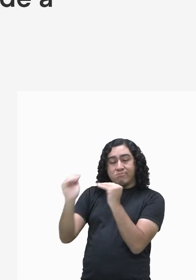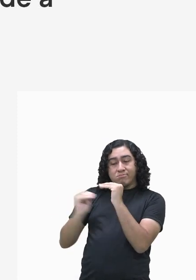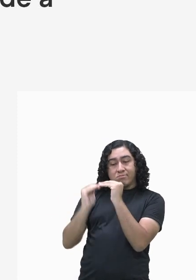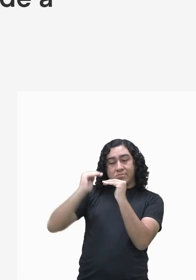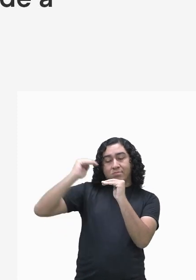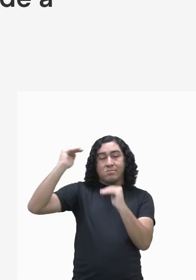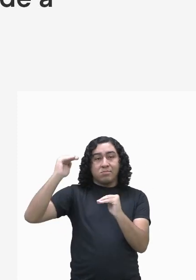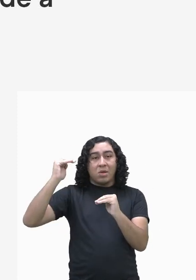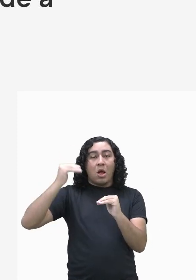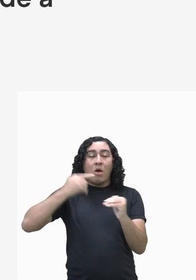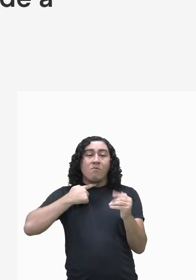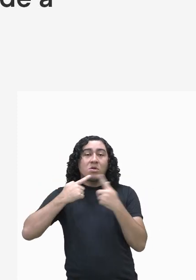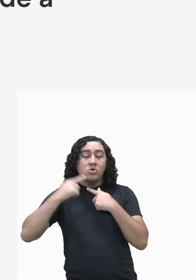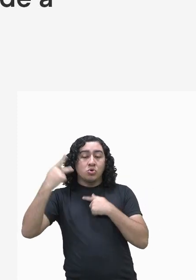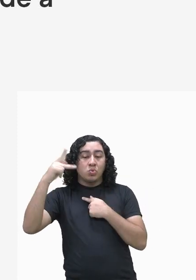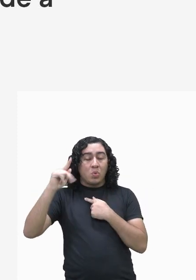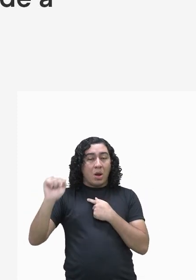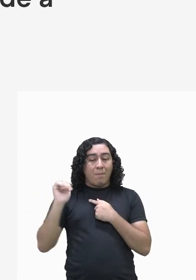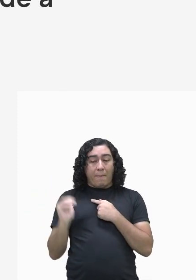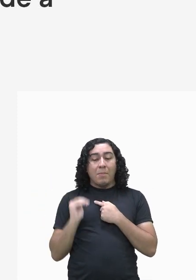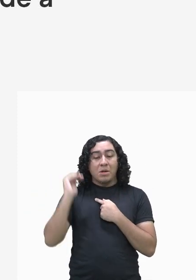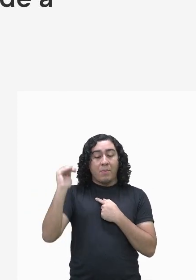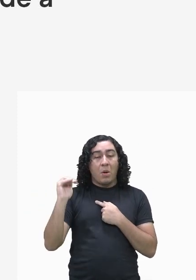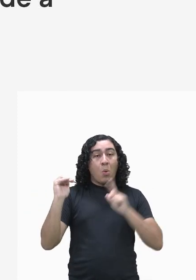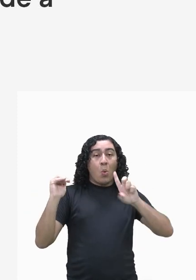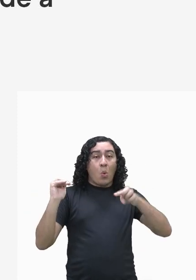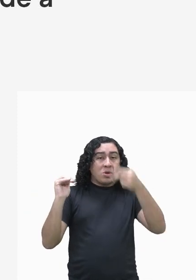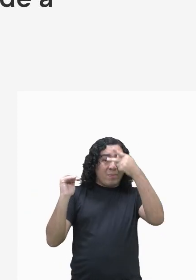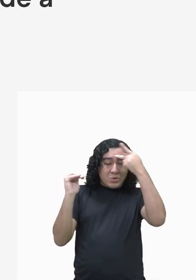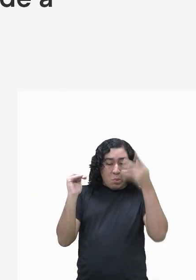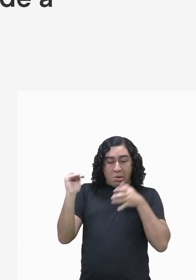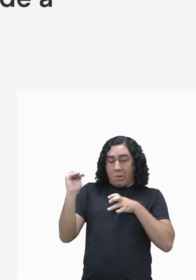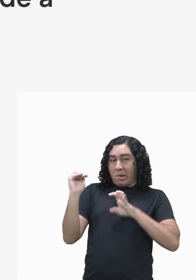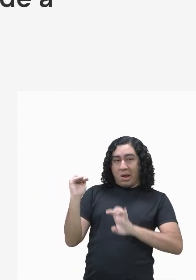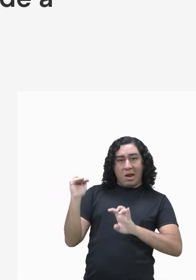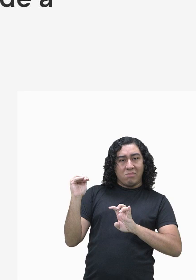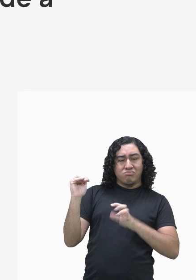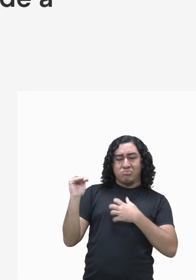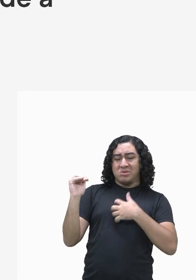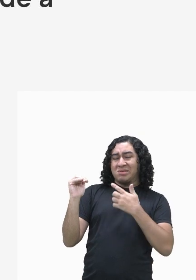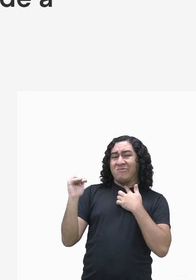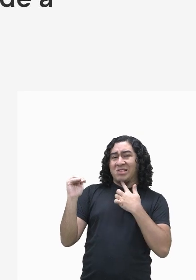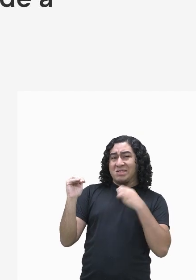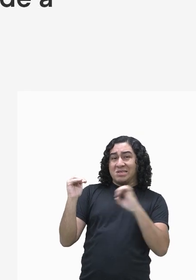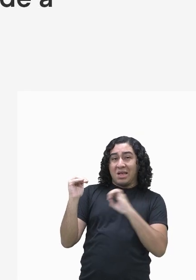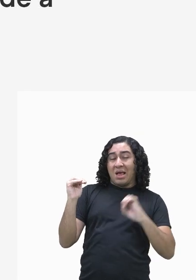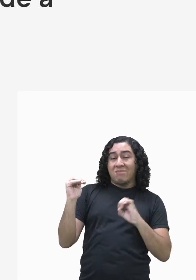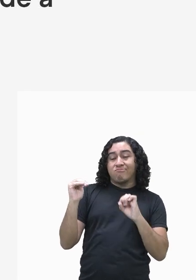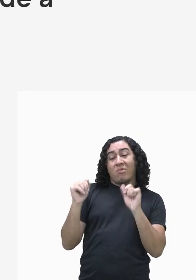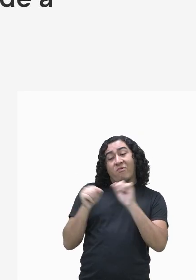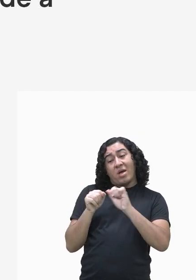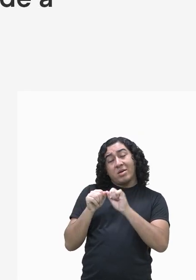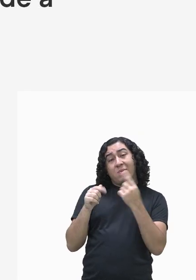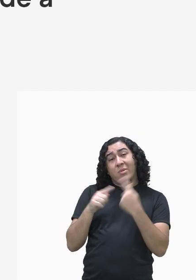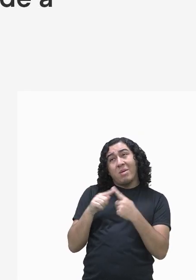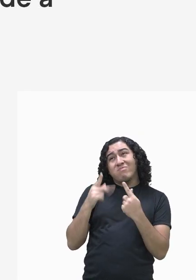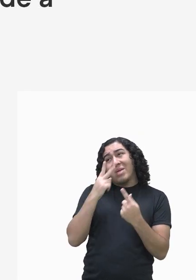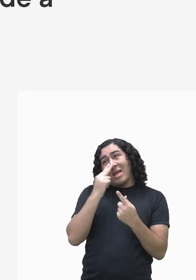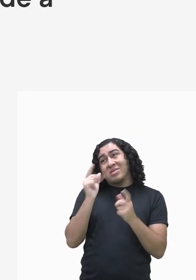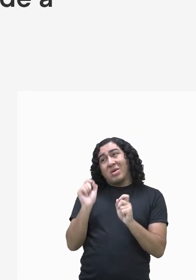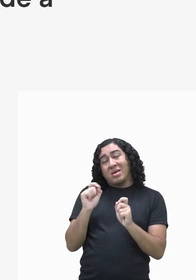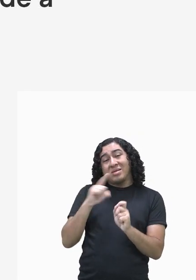E aqueles outros, mesmo que não queiram fazer, acabam fazendo porque reconhecem que estão